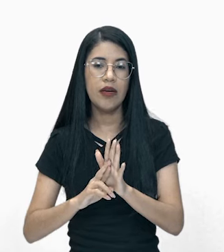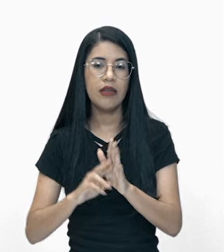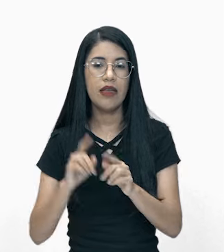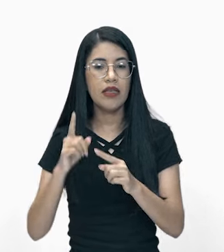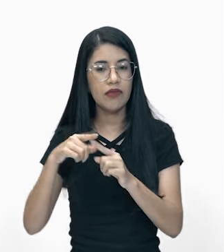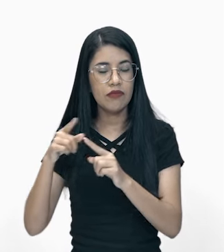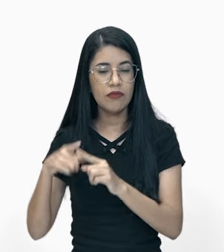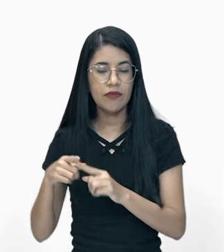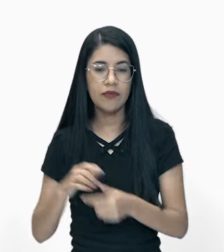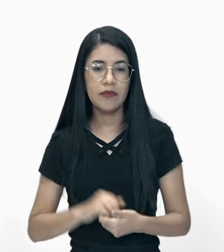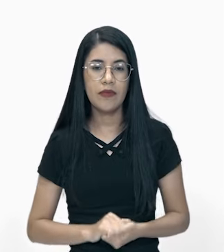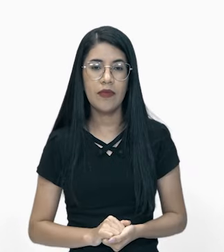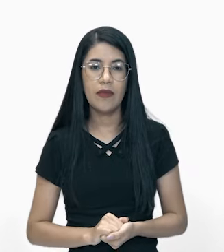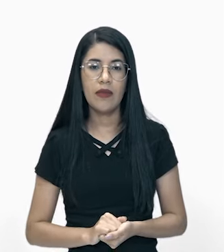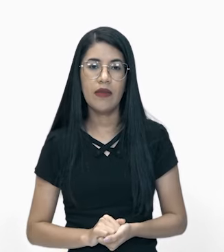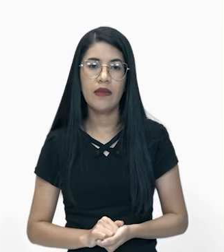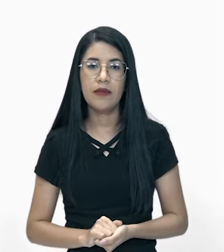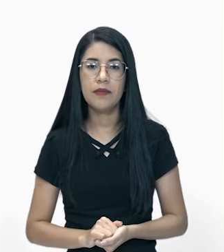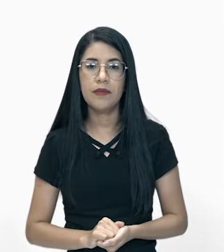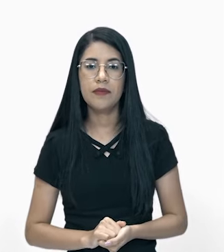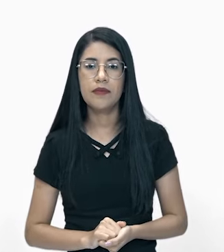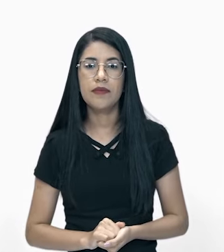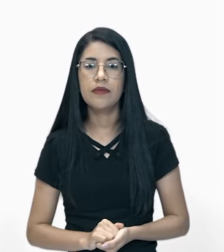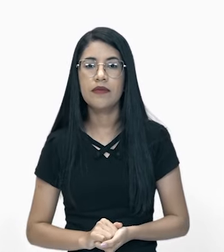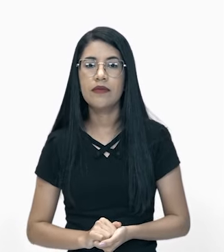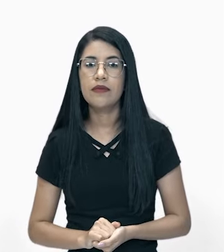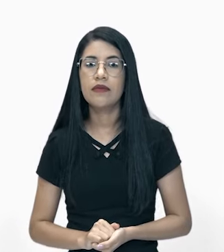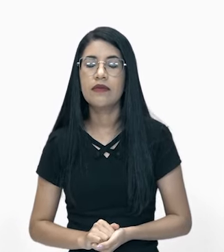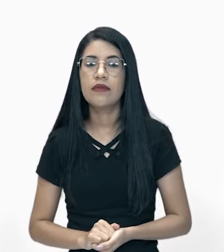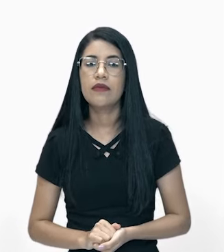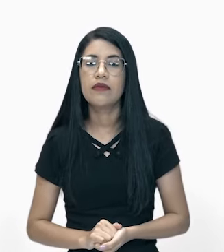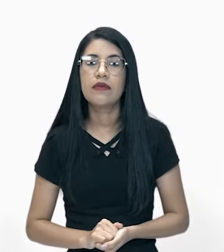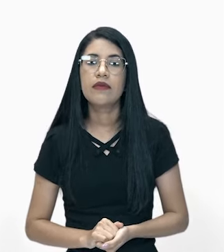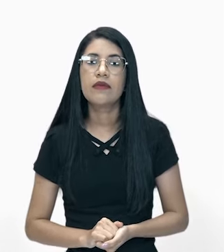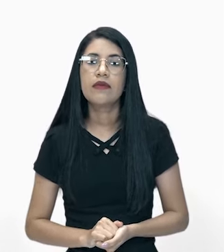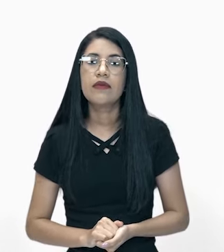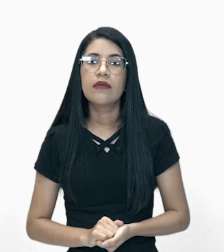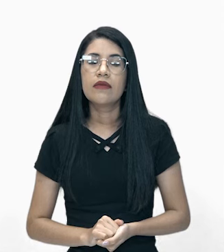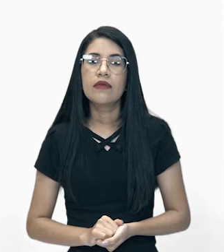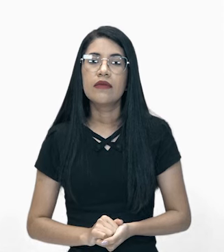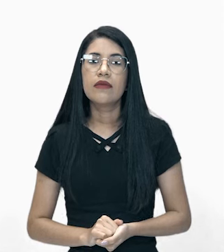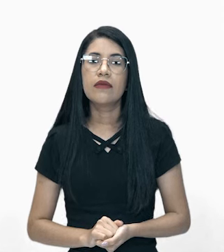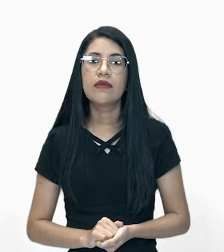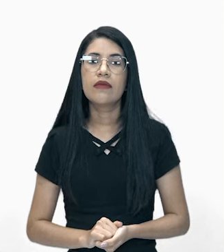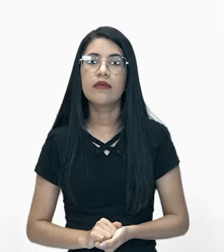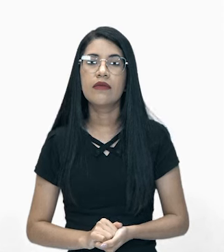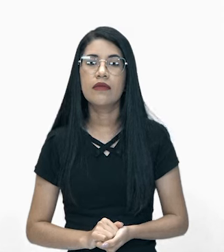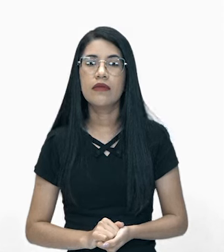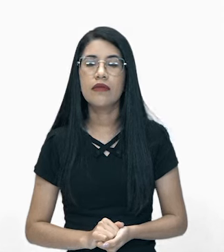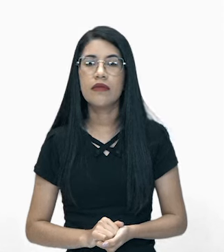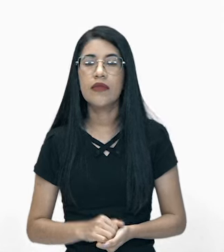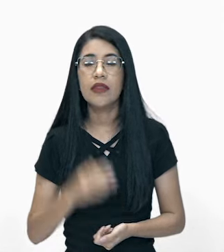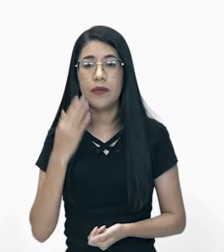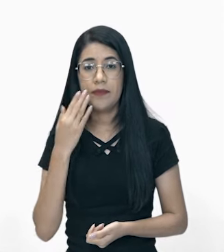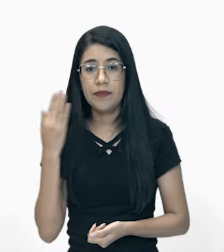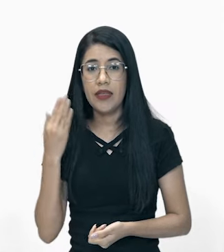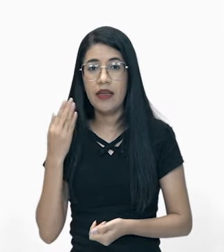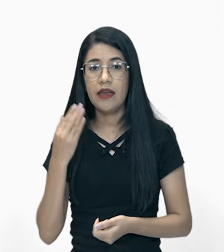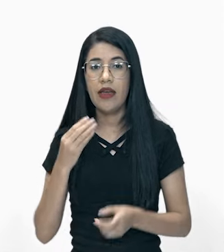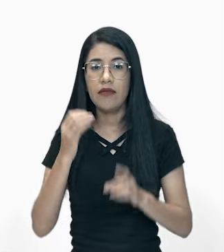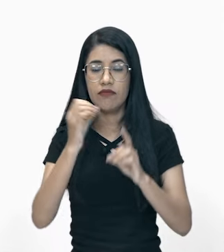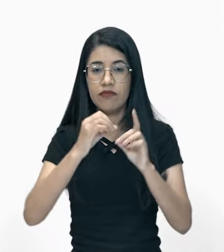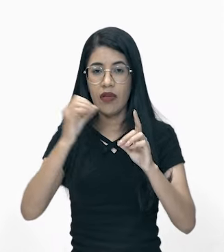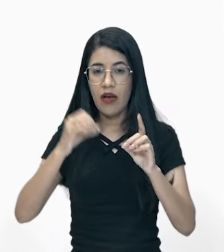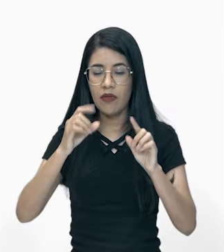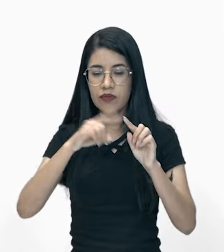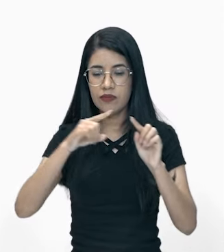neste caso, olha lá, temos aí as ondas eletromagnéticas e seu